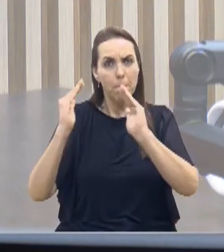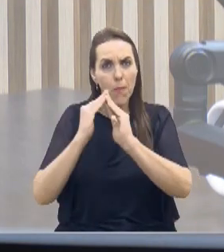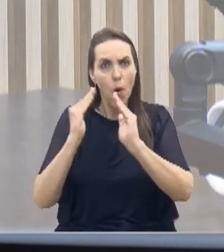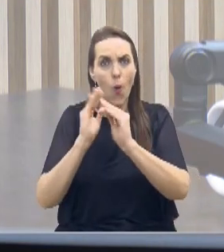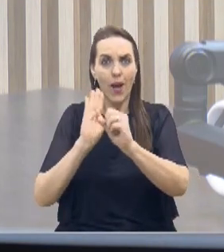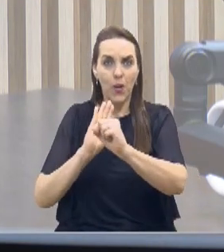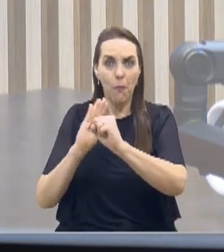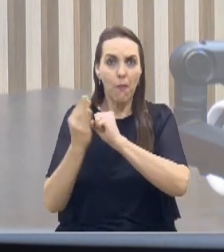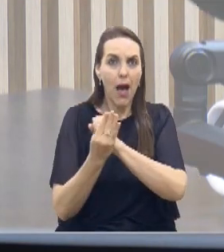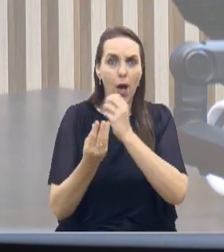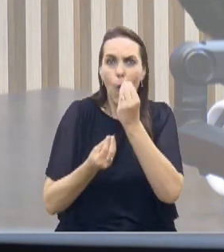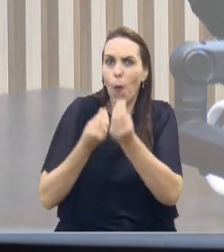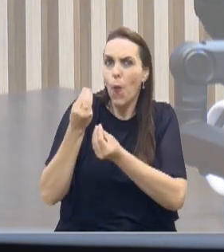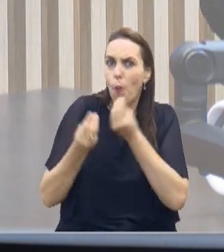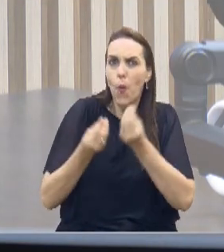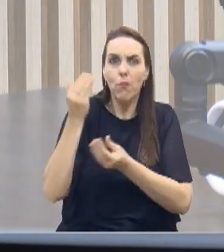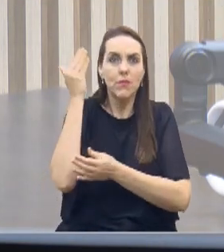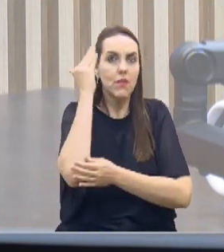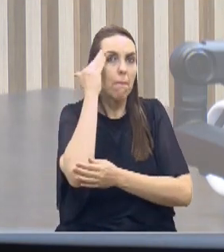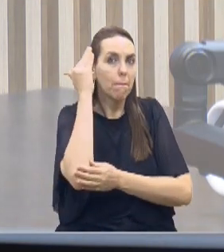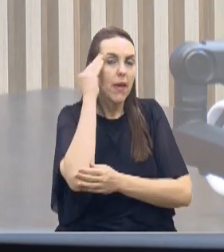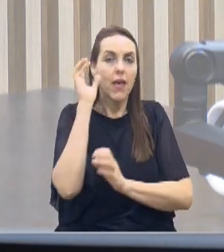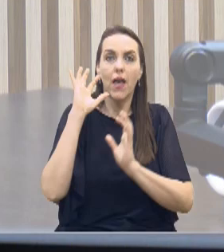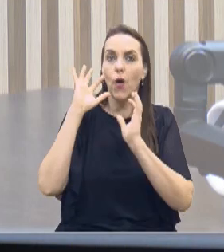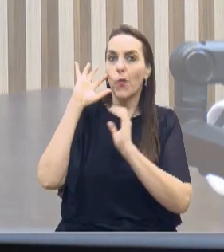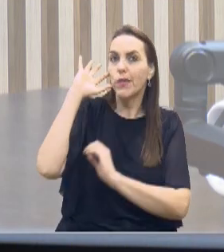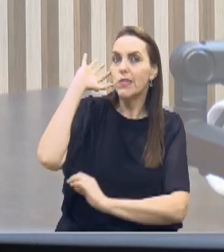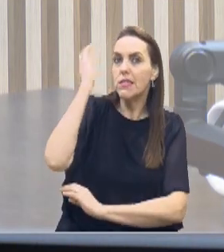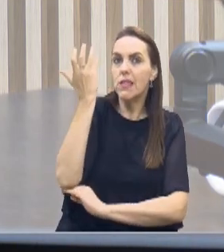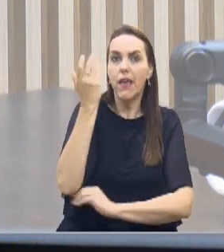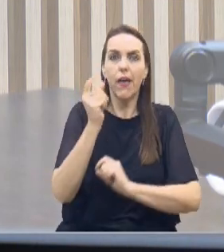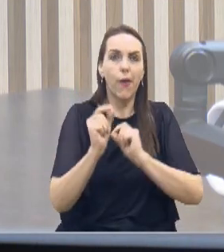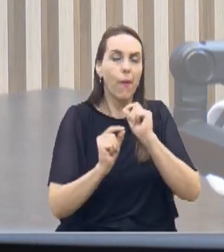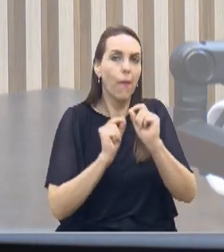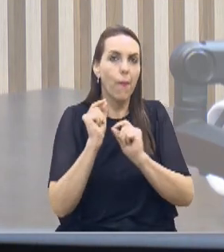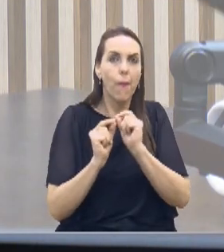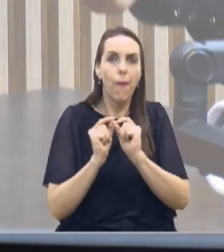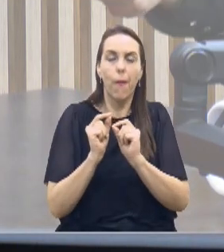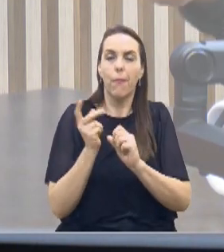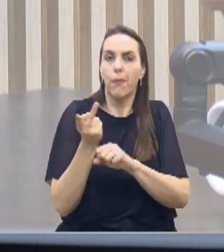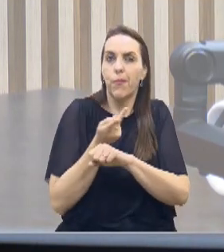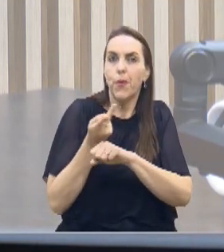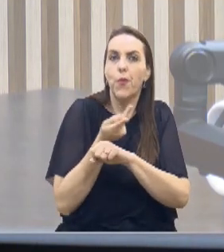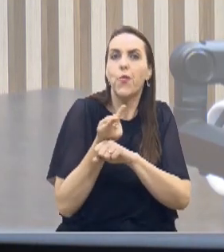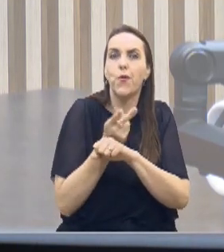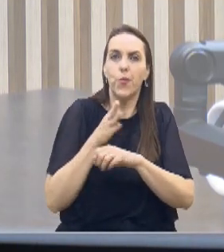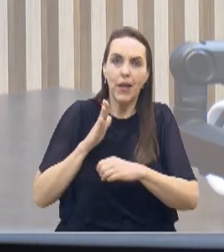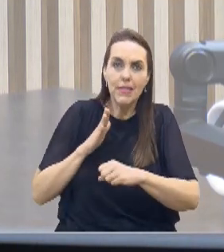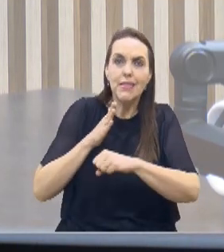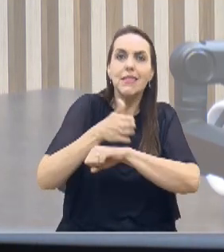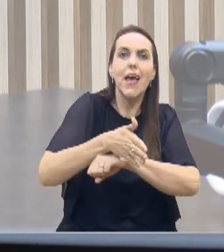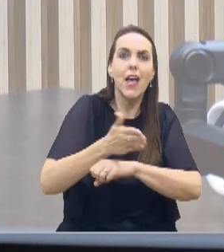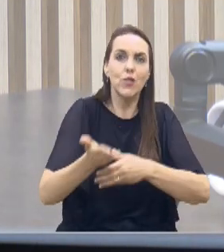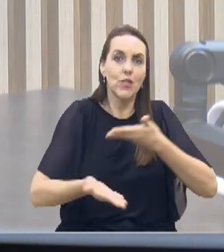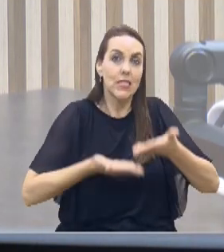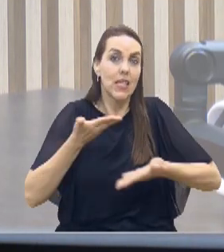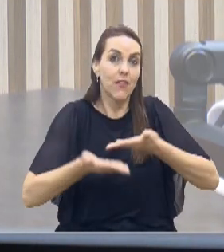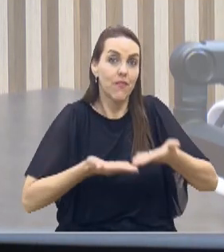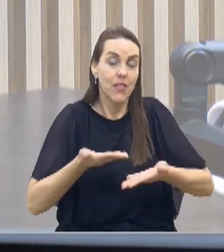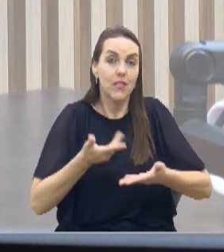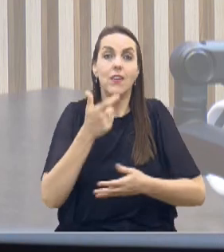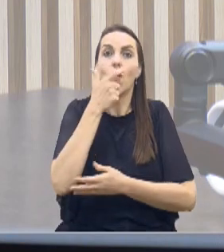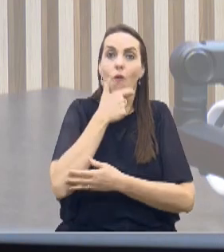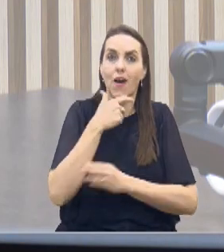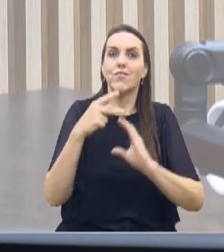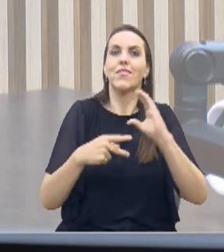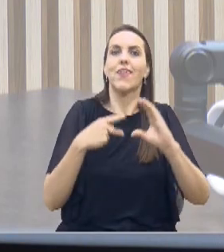eu fico sabendo onde é que vai ser isso, quando é que vai ter aquilo, como é que eu busco como é que eu tenho acesso a esse serviço. É isso que eu acho que a Câmara